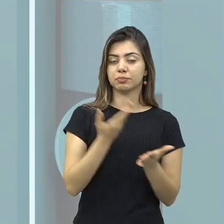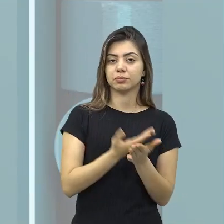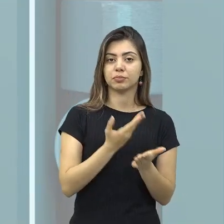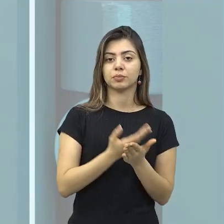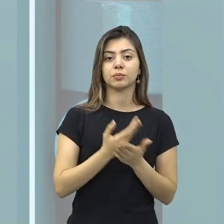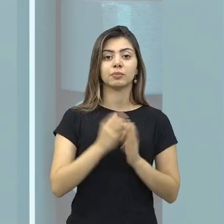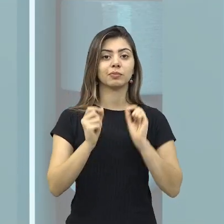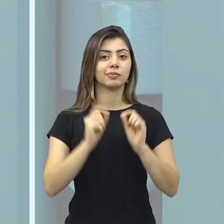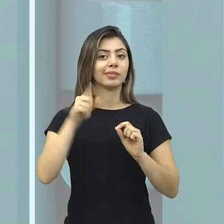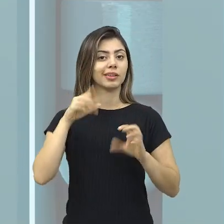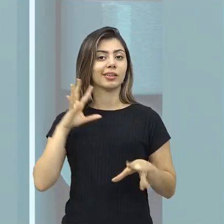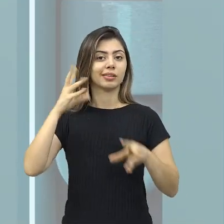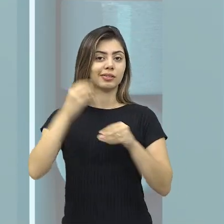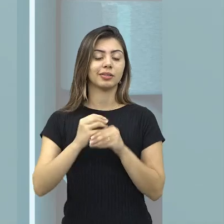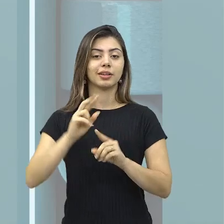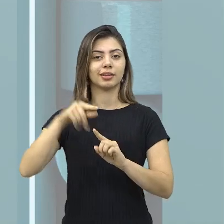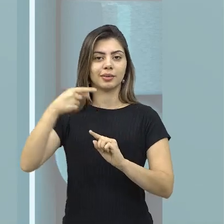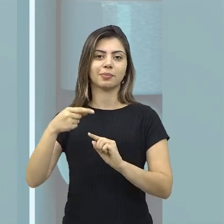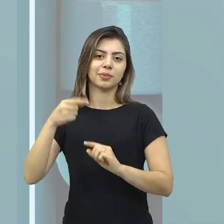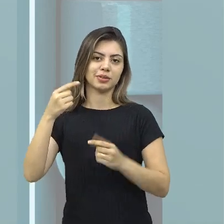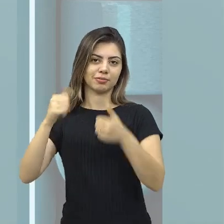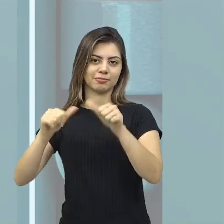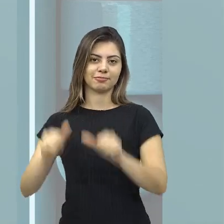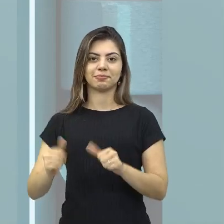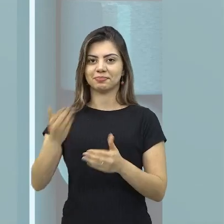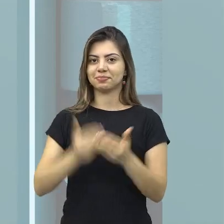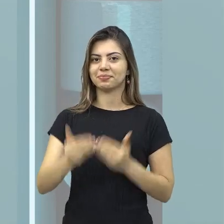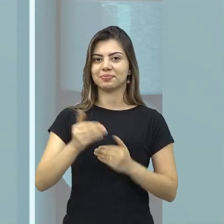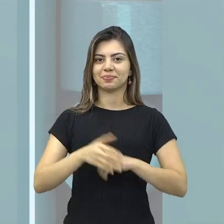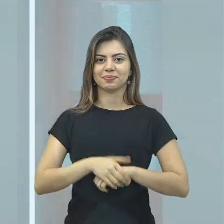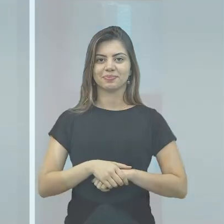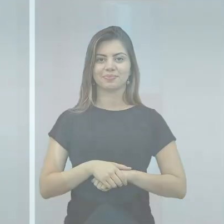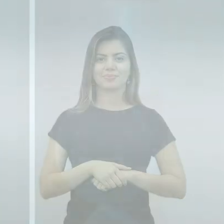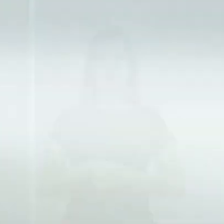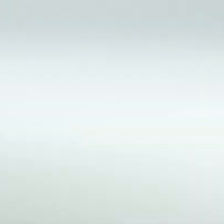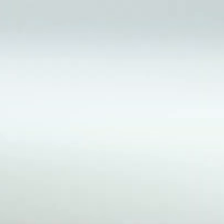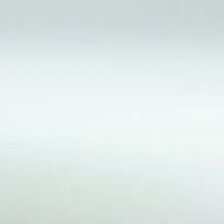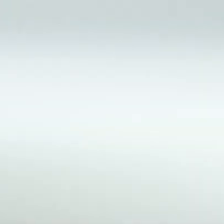aí a revisão, posteriormente a nossa avaliação. Vamos iniciar a nossa aula de hoje?